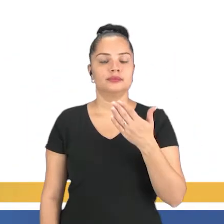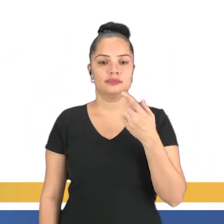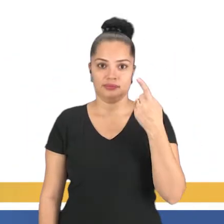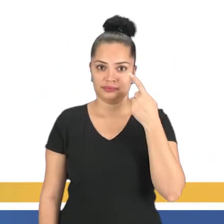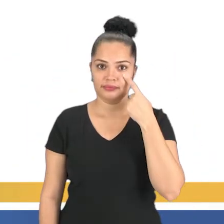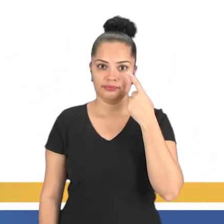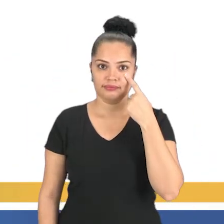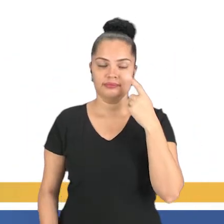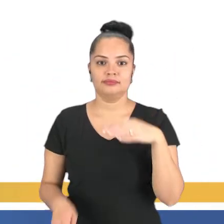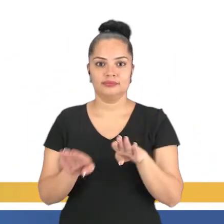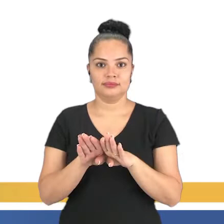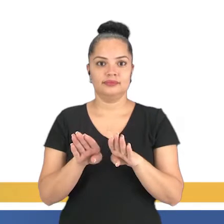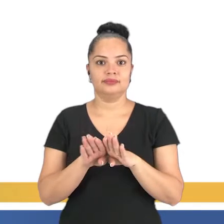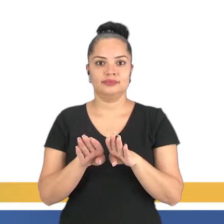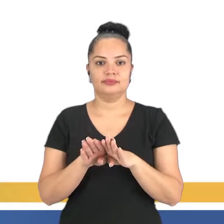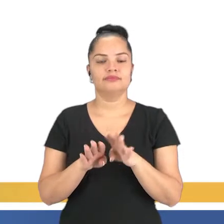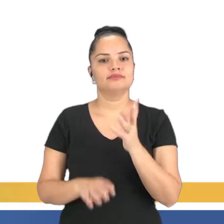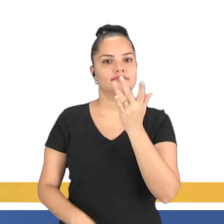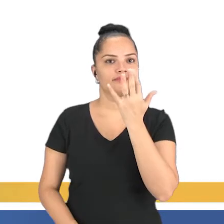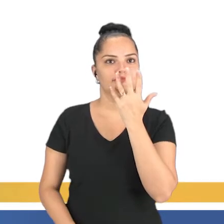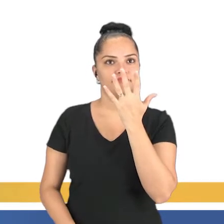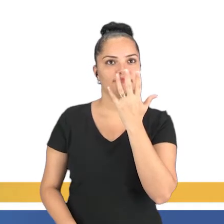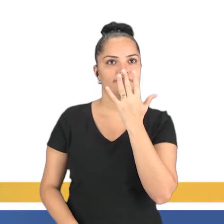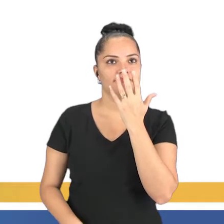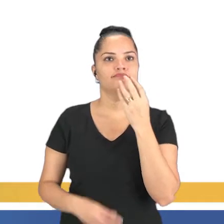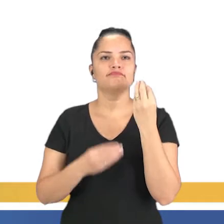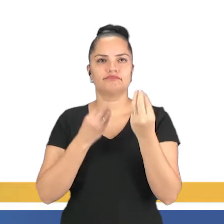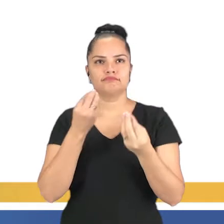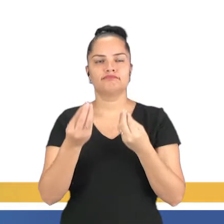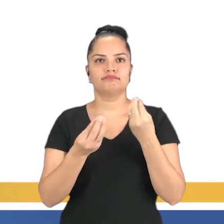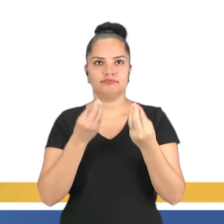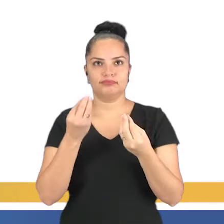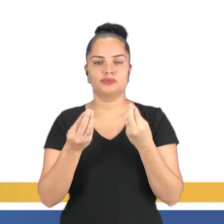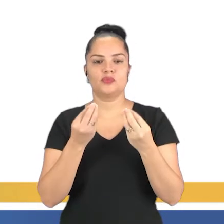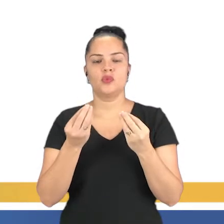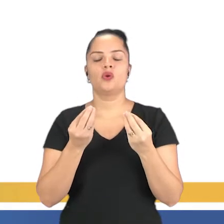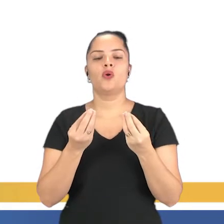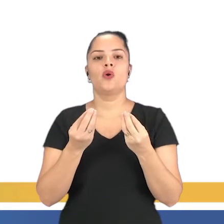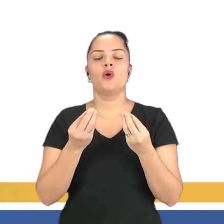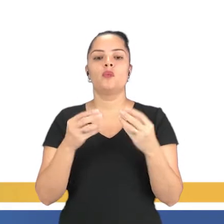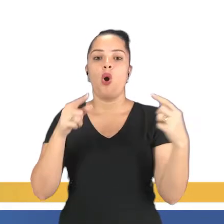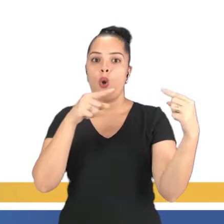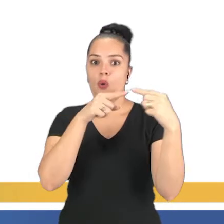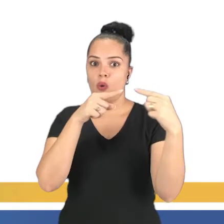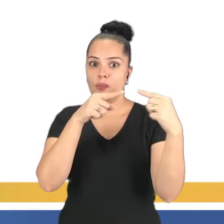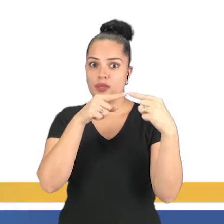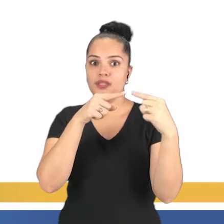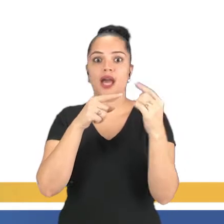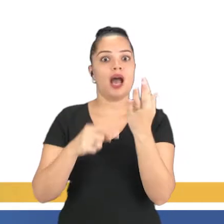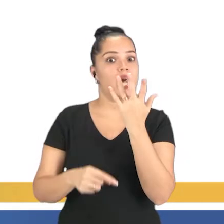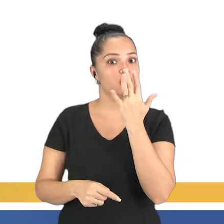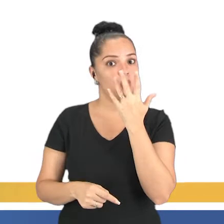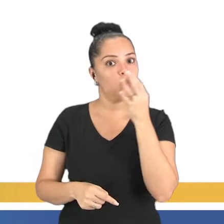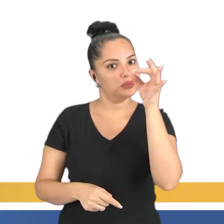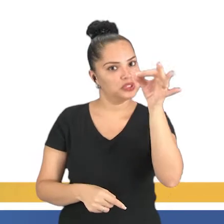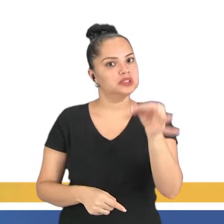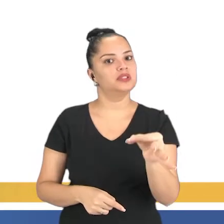vejamos agora o uso das cores, muito importante também. Deve garantir uma coesão entre seu conteúdo e sua